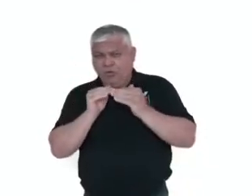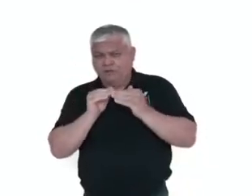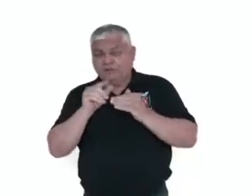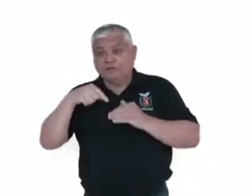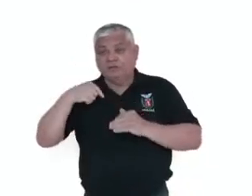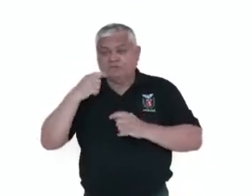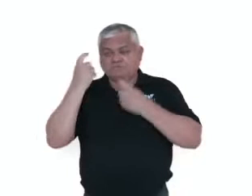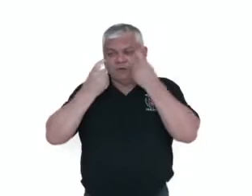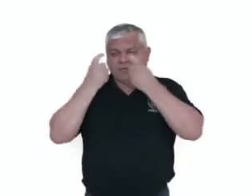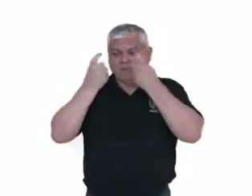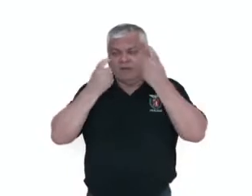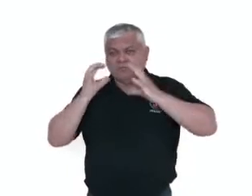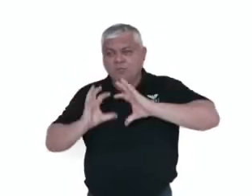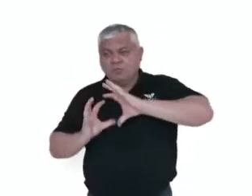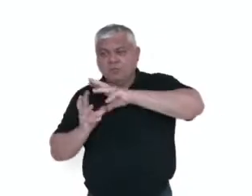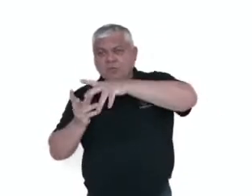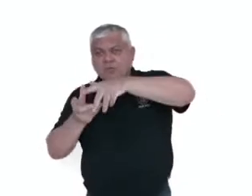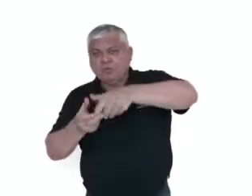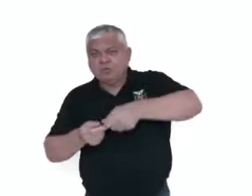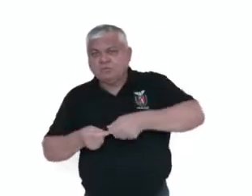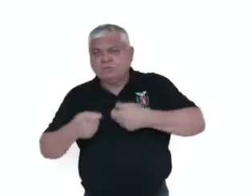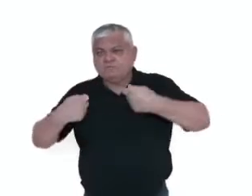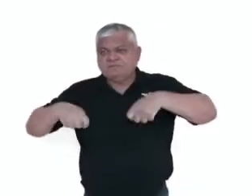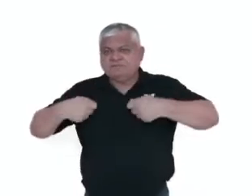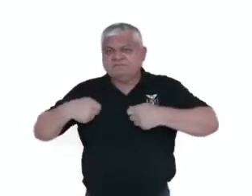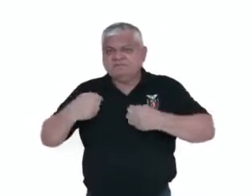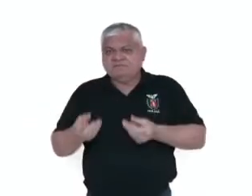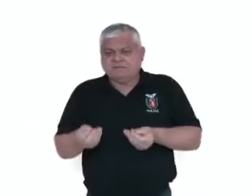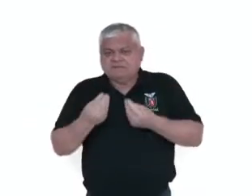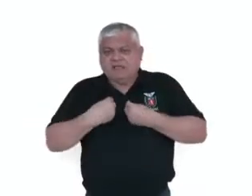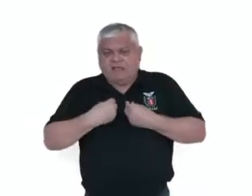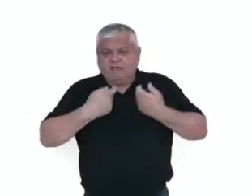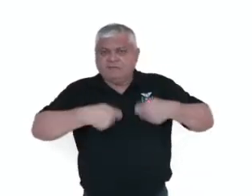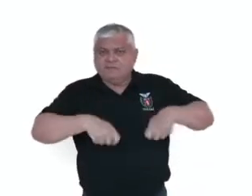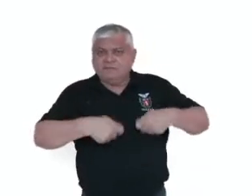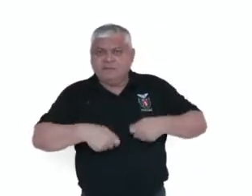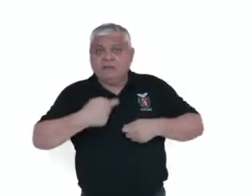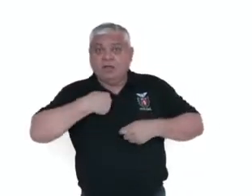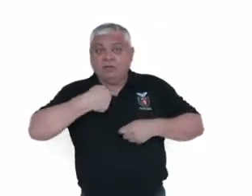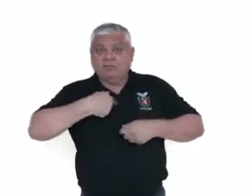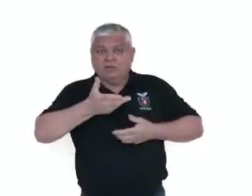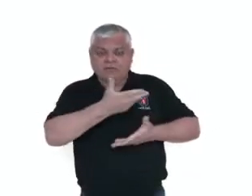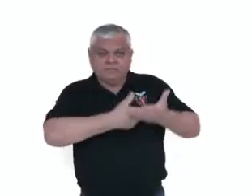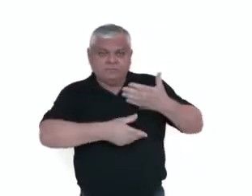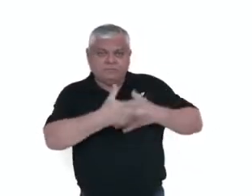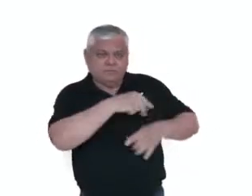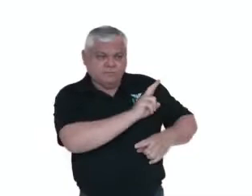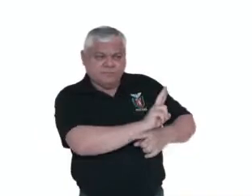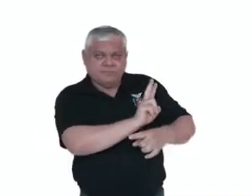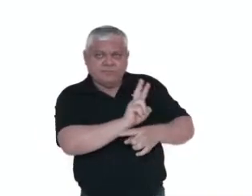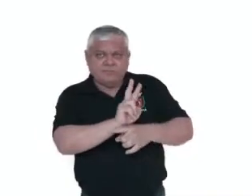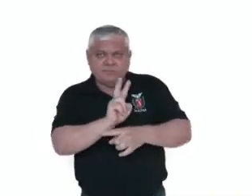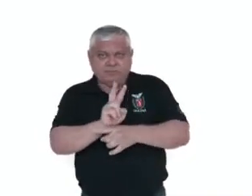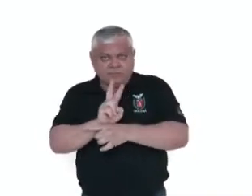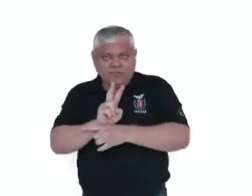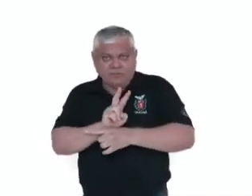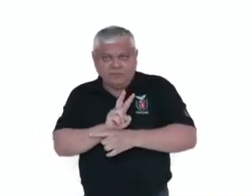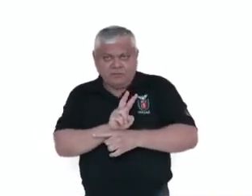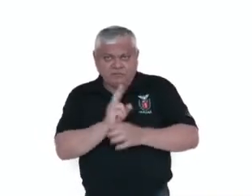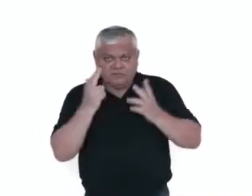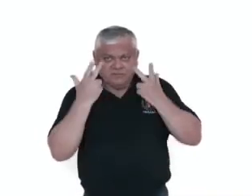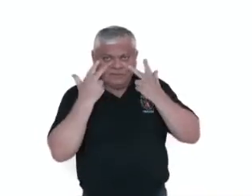atenda às nossas necessidades humanas, ao mesmo tempo em que colaboramos com a recuperação e preservação do ambiente